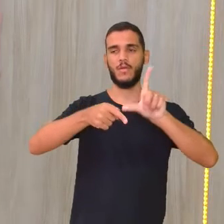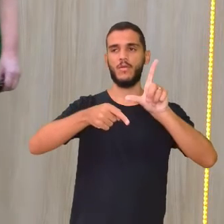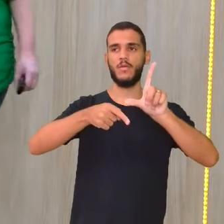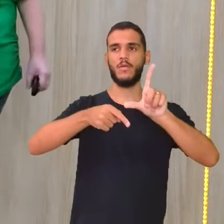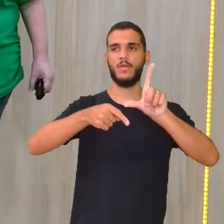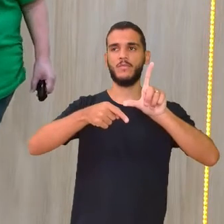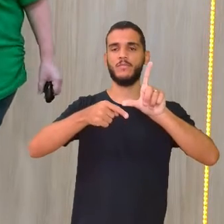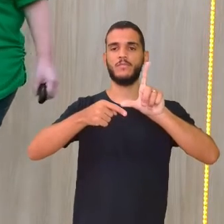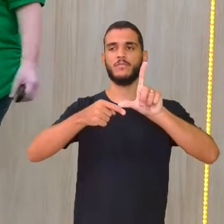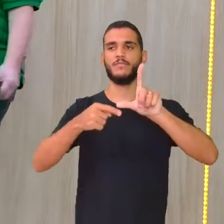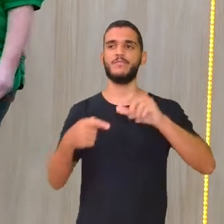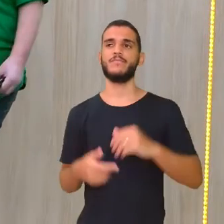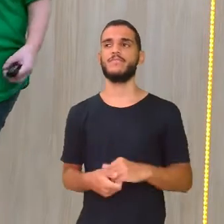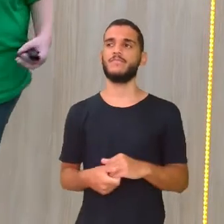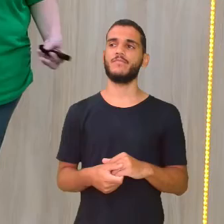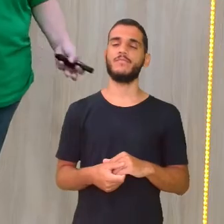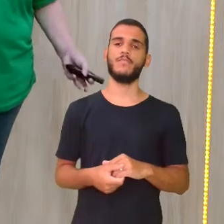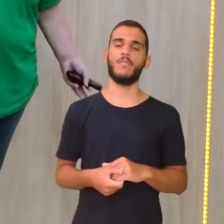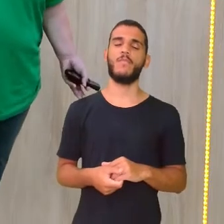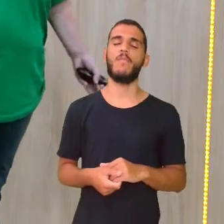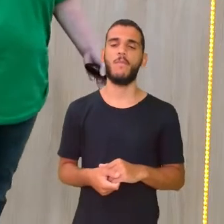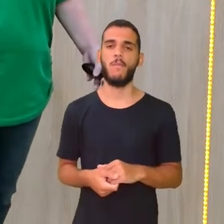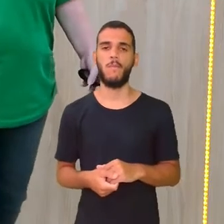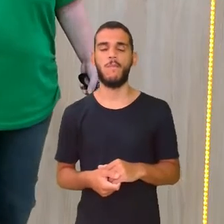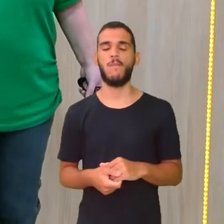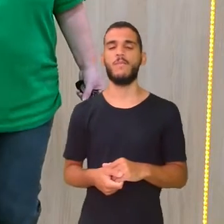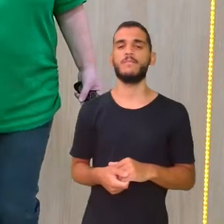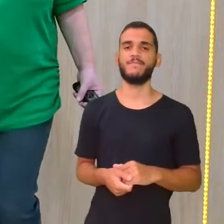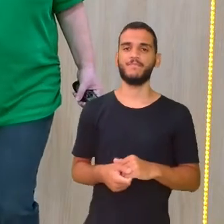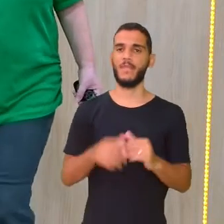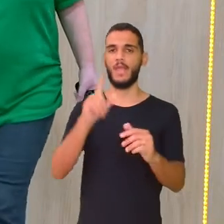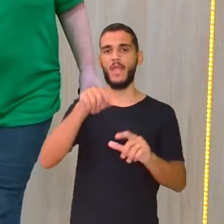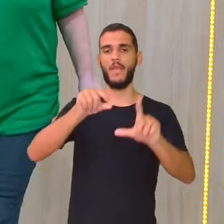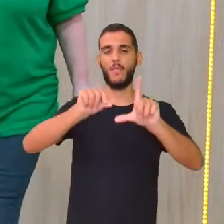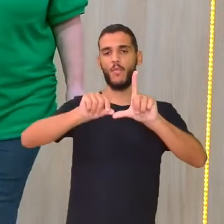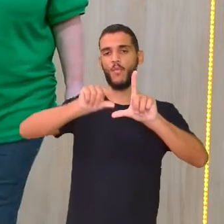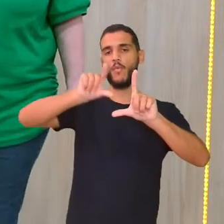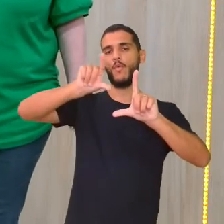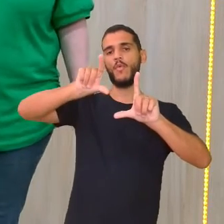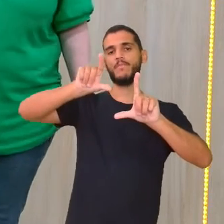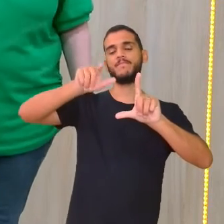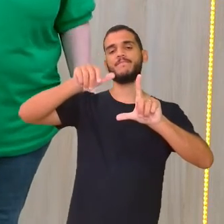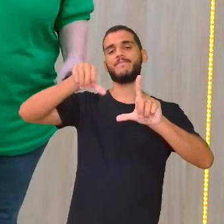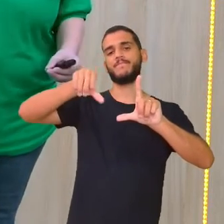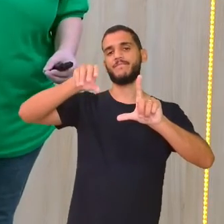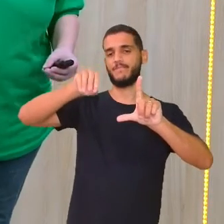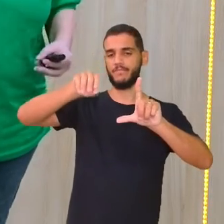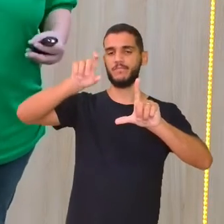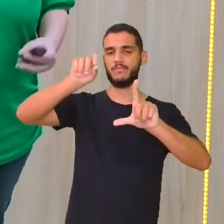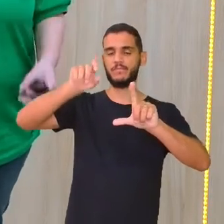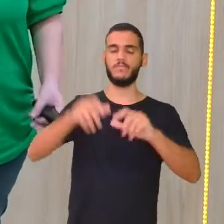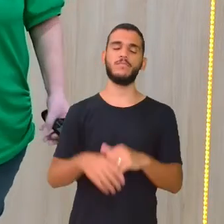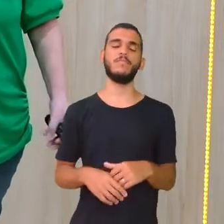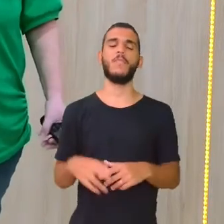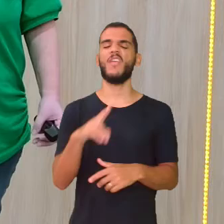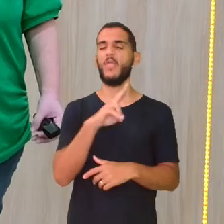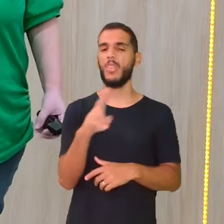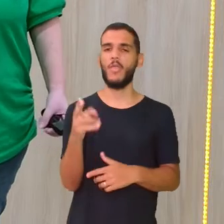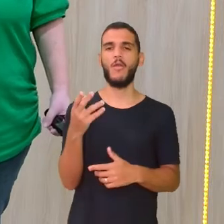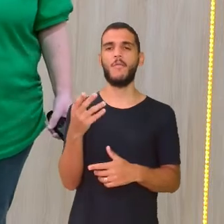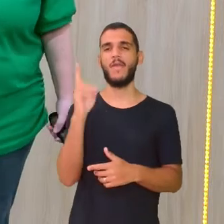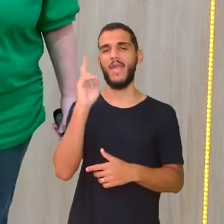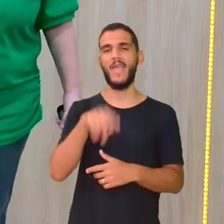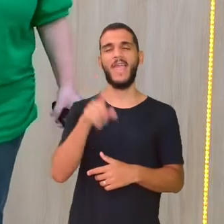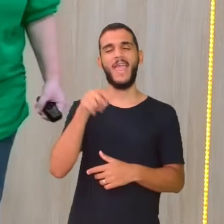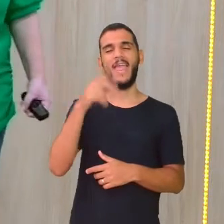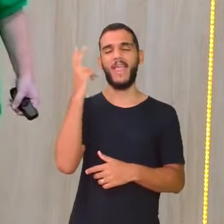dos 90. Então, obtusângulo. Tá bom? Esses nomes, eles não são muito comuns, a gente não